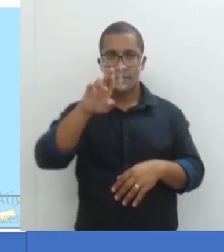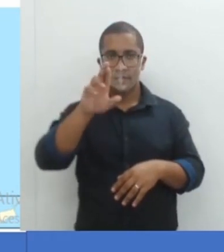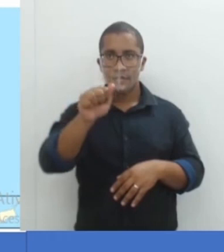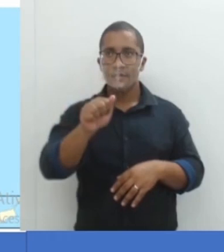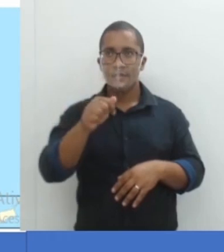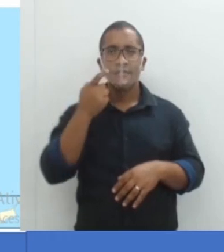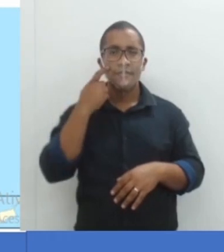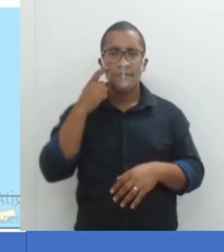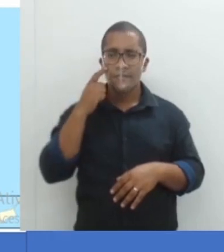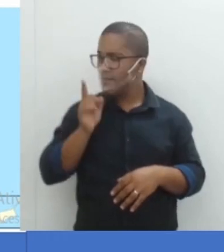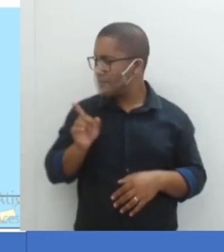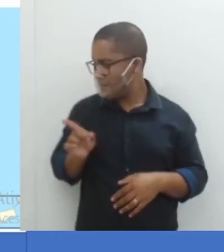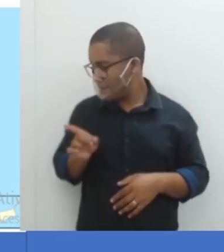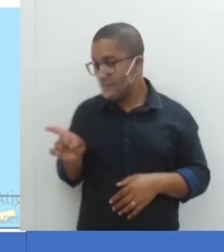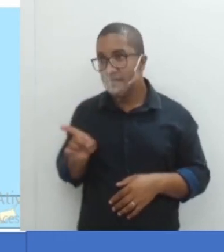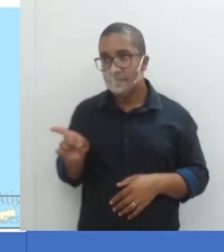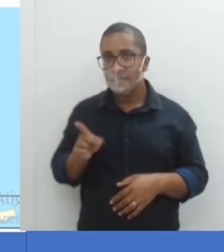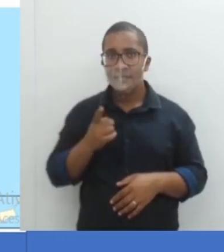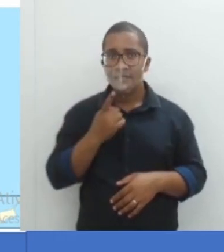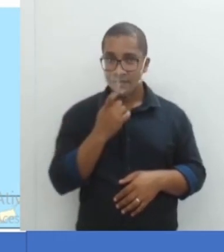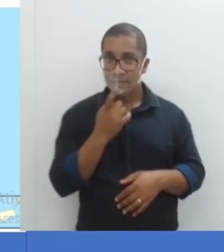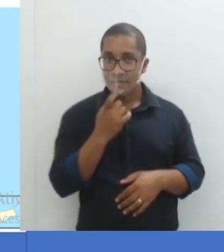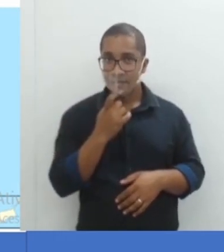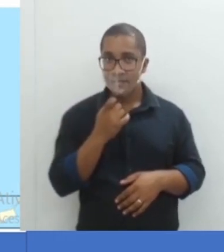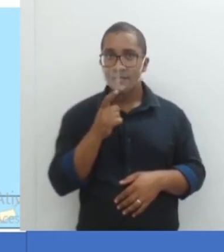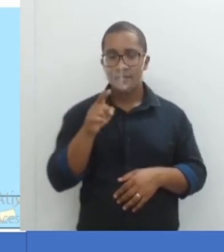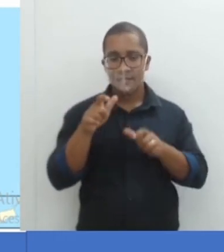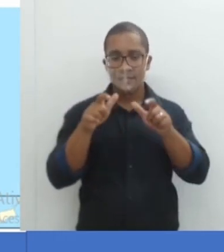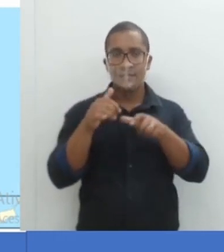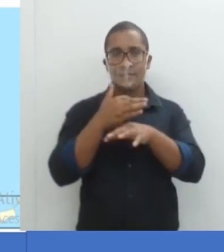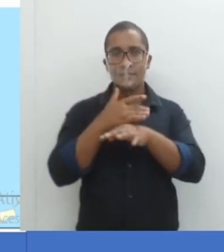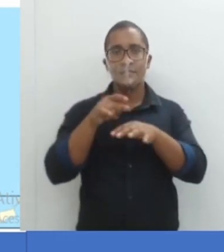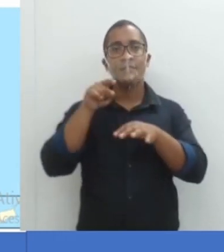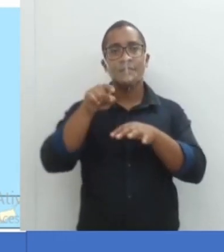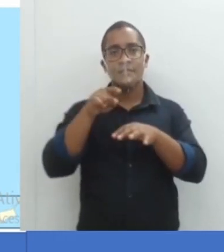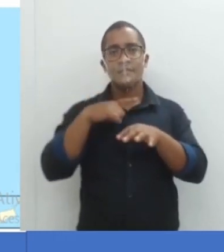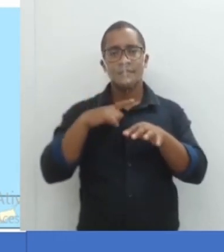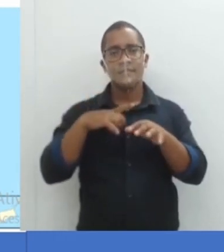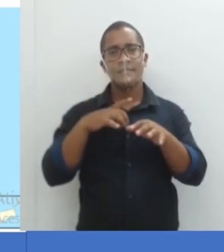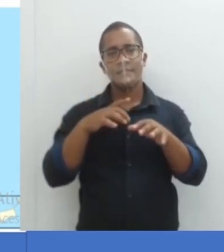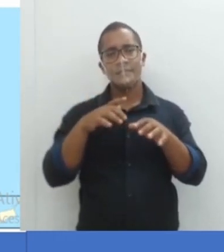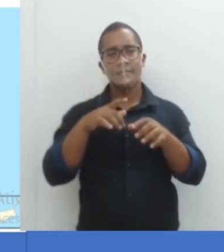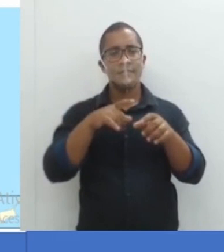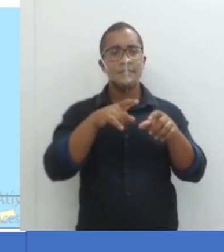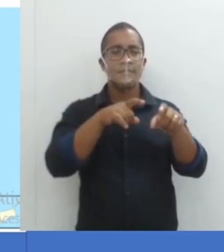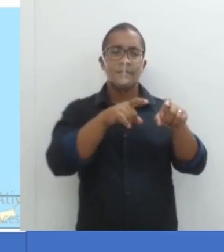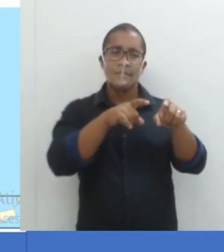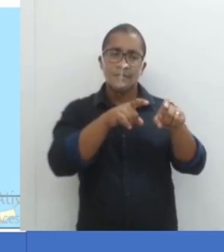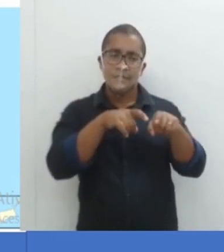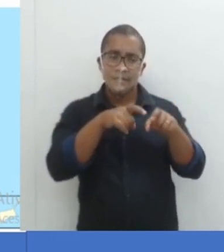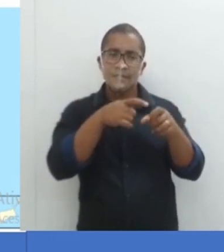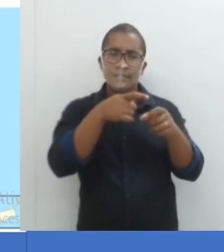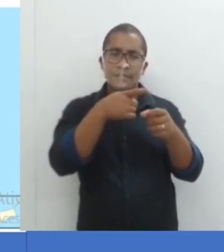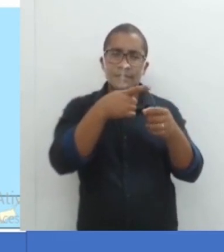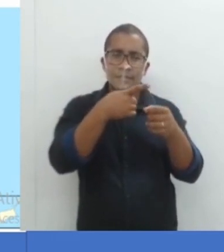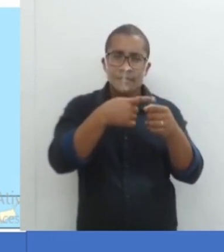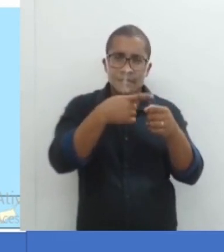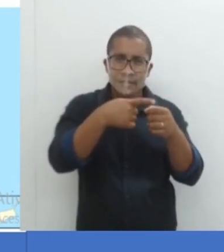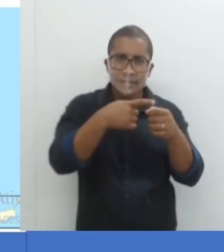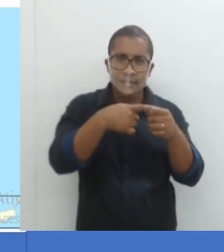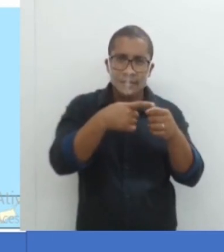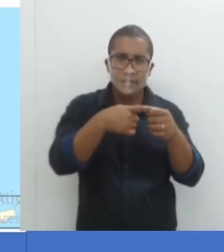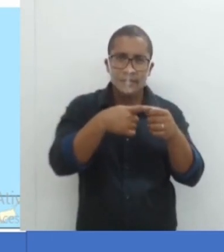em vermelho, né? Pesqueira, que é a transição aí do Agreste para o sertão, né? Já divisa com o